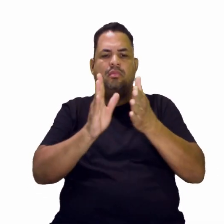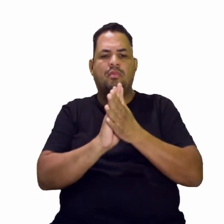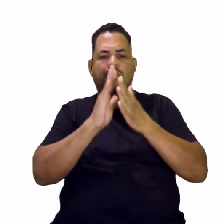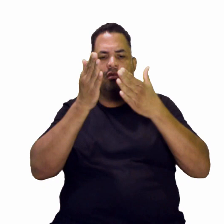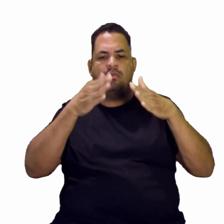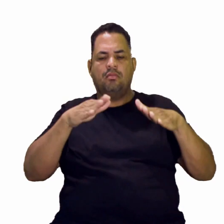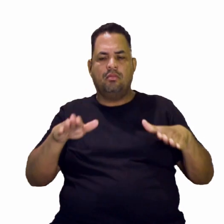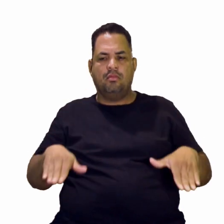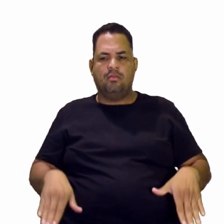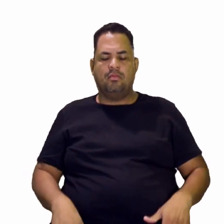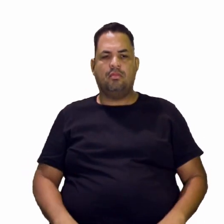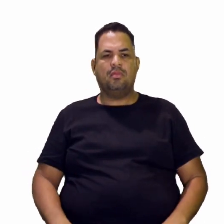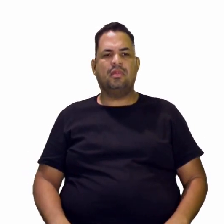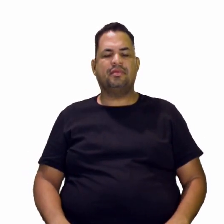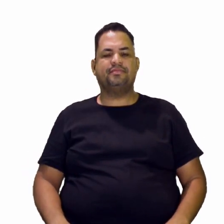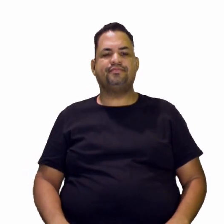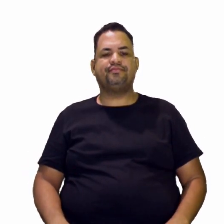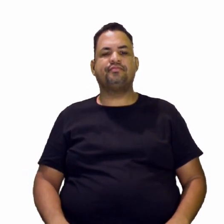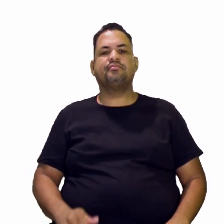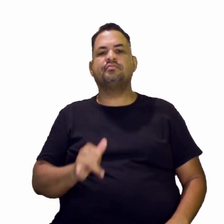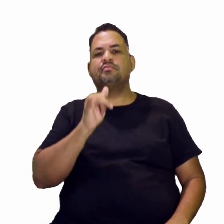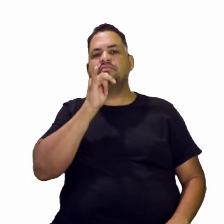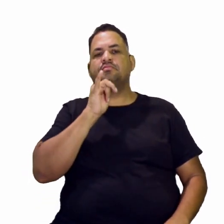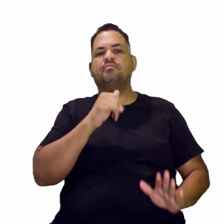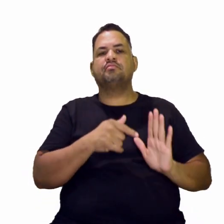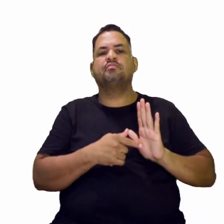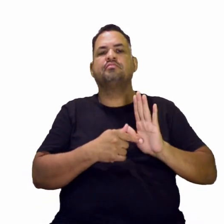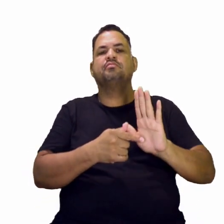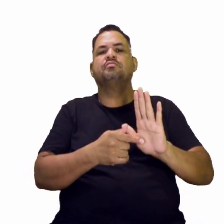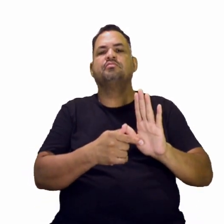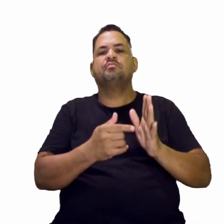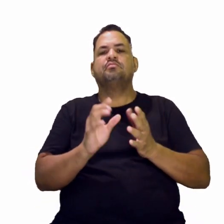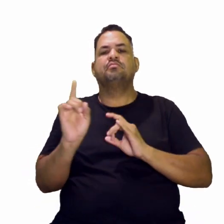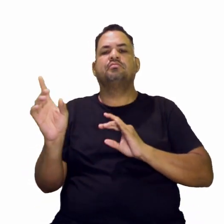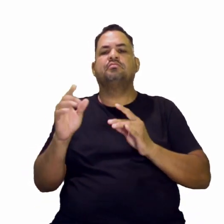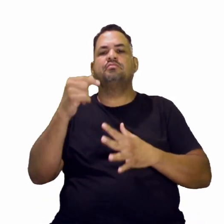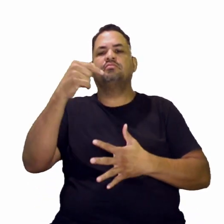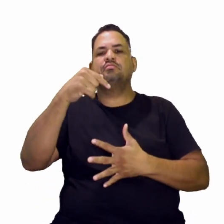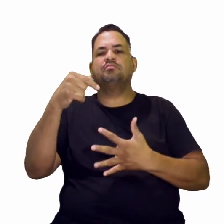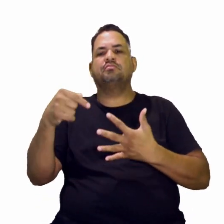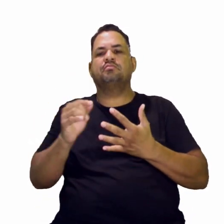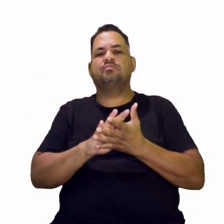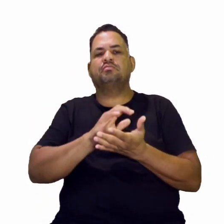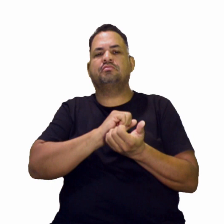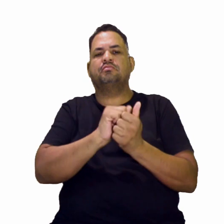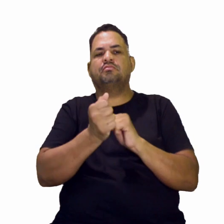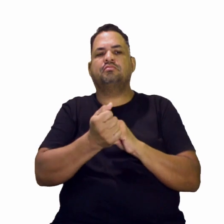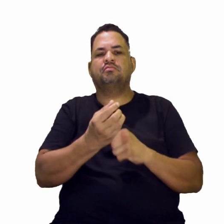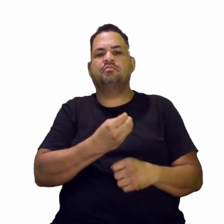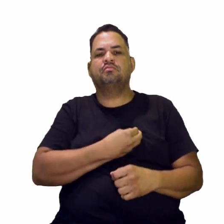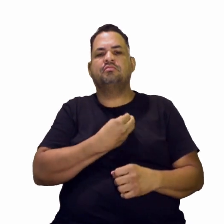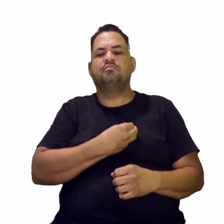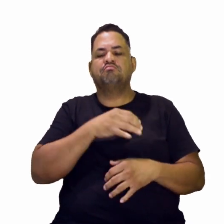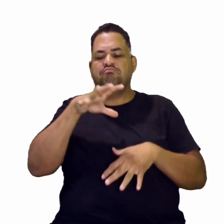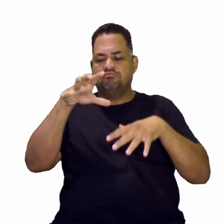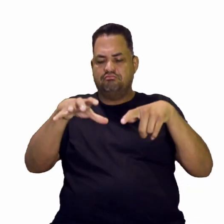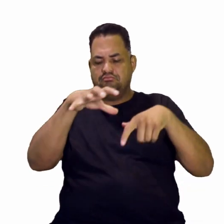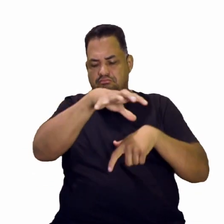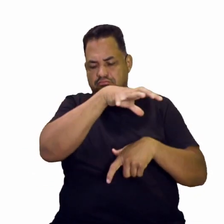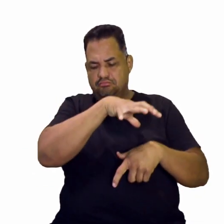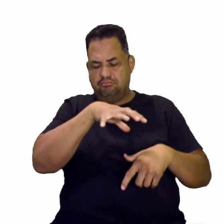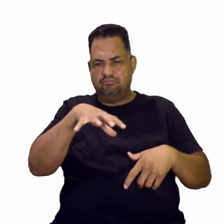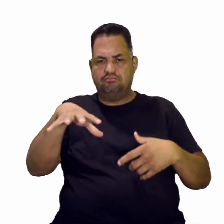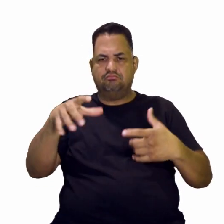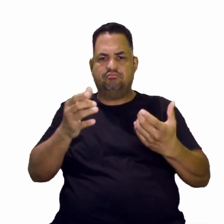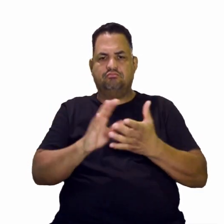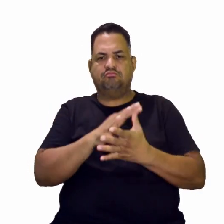tá? Esses exemplos mostram que cada espécie está adaptada para viver em um determinado ambiente,